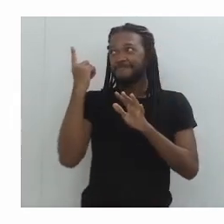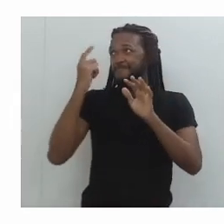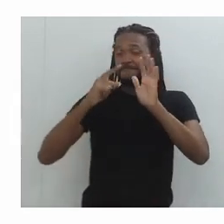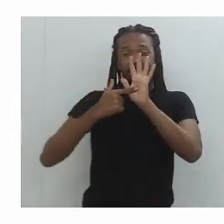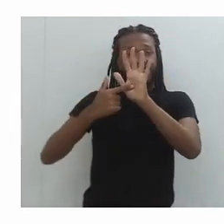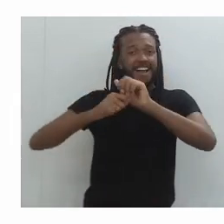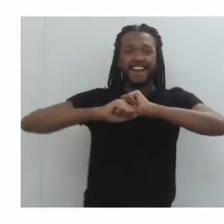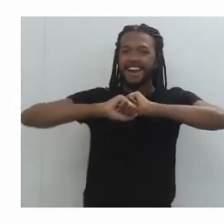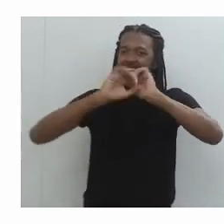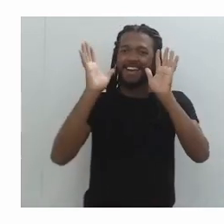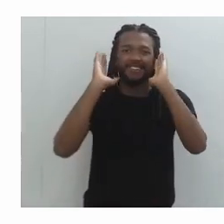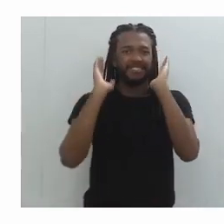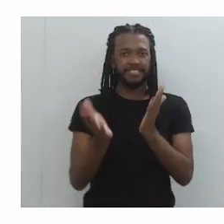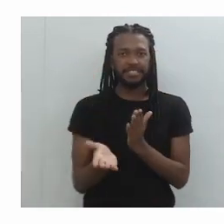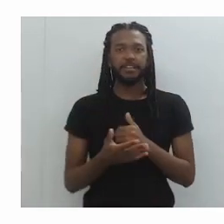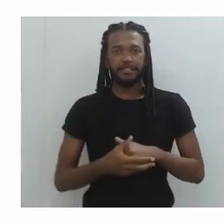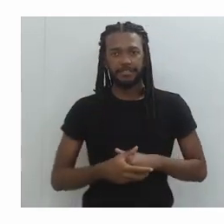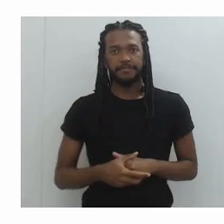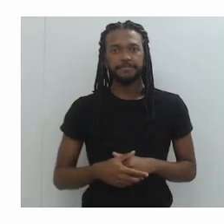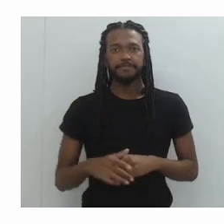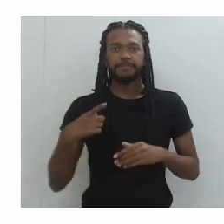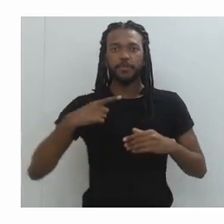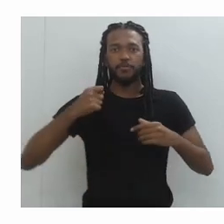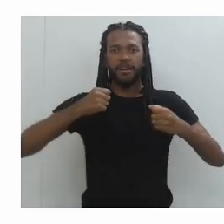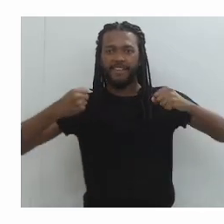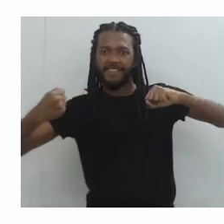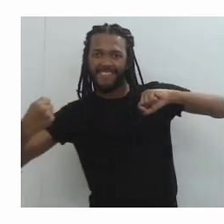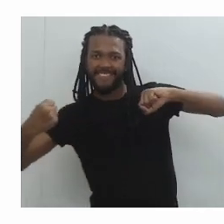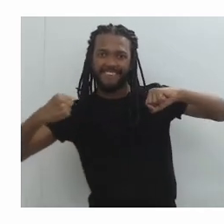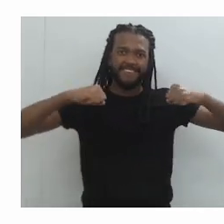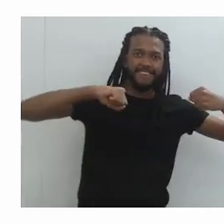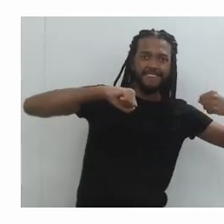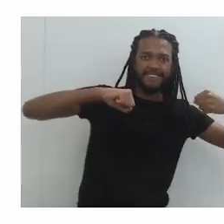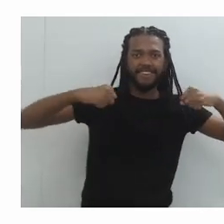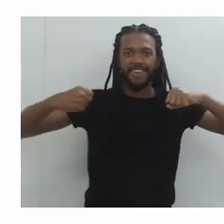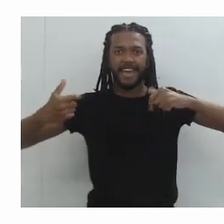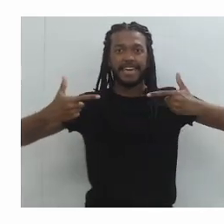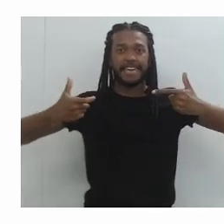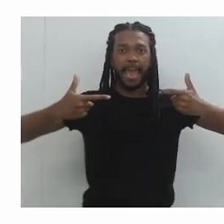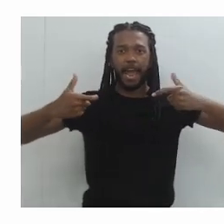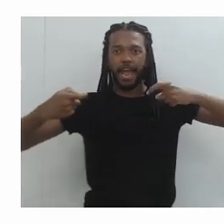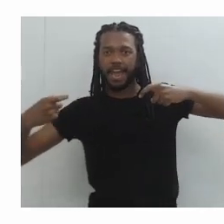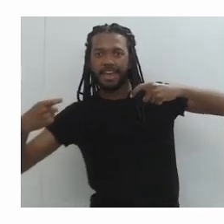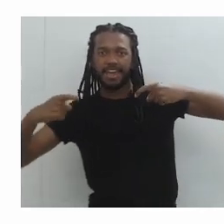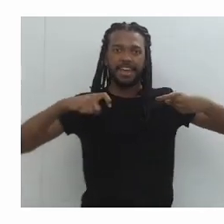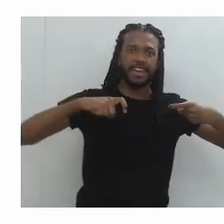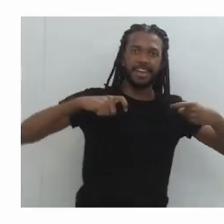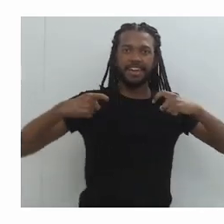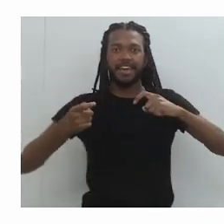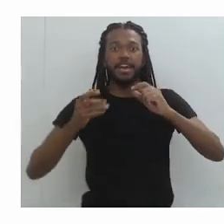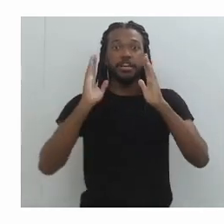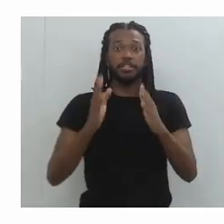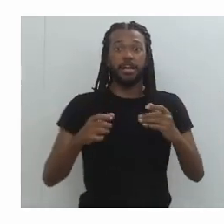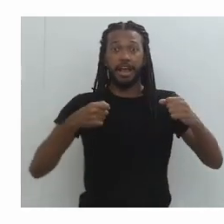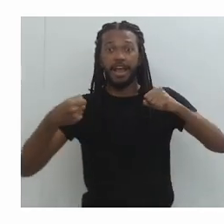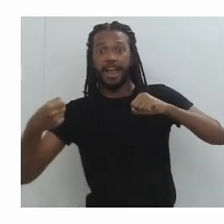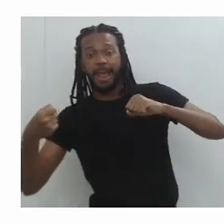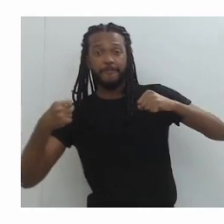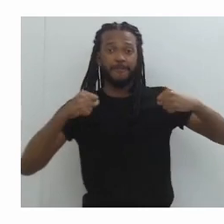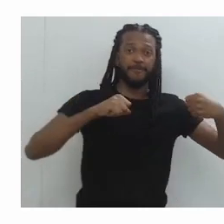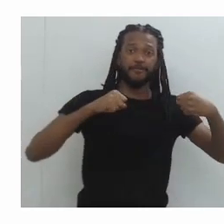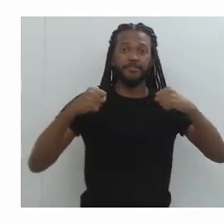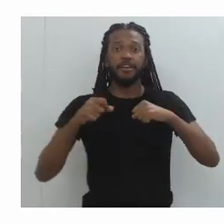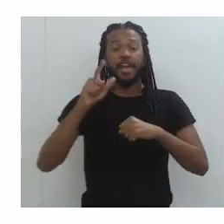né? É o cabo de guerra. E aí, ó, o cabo de guerra é